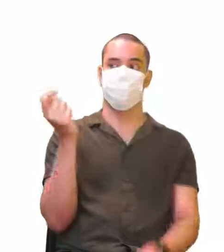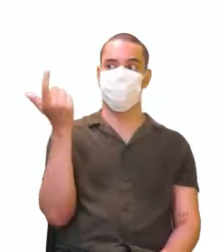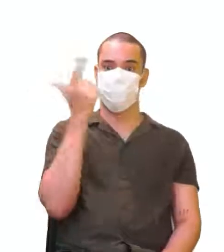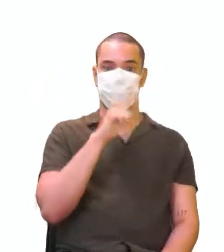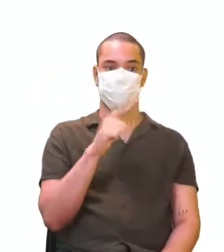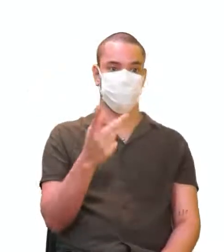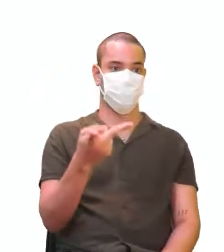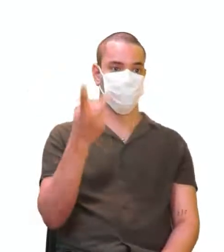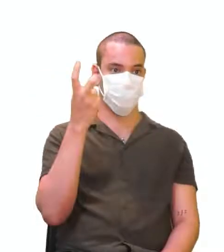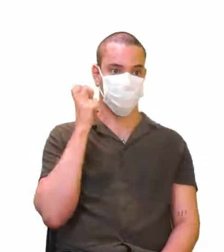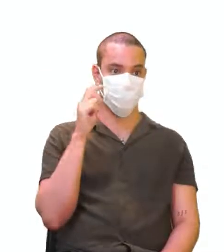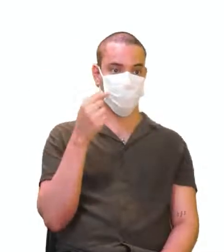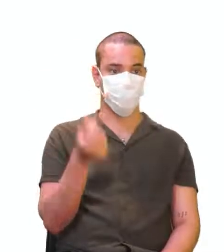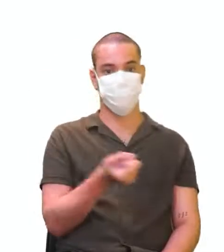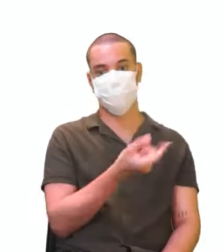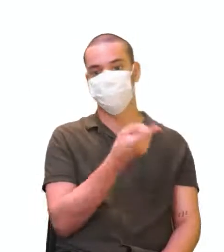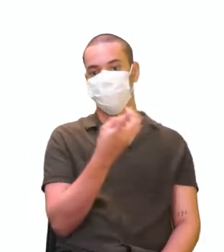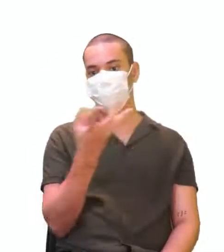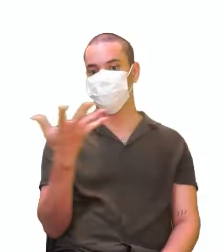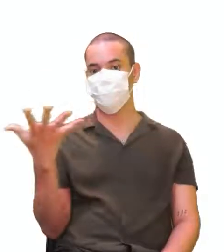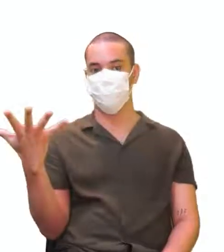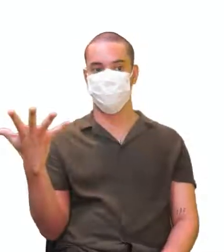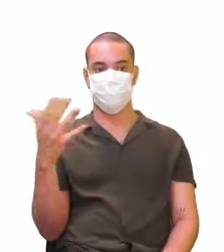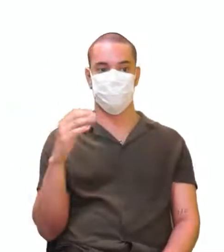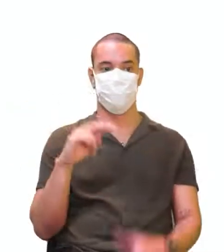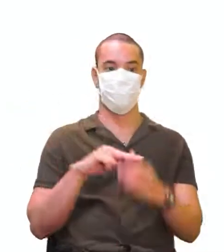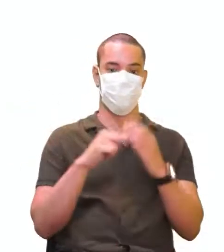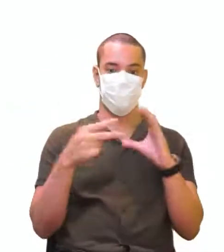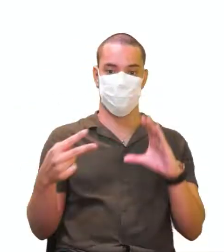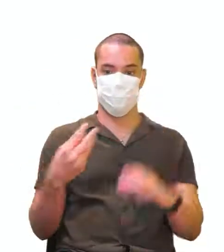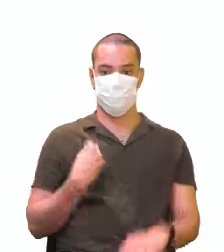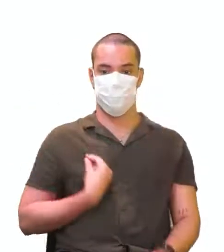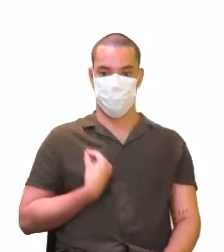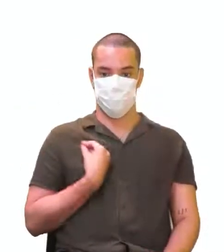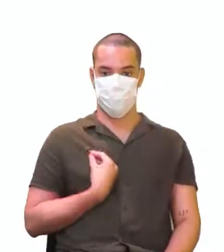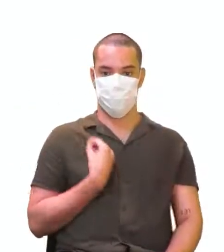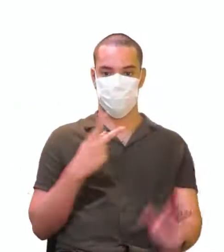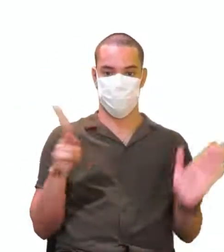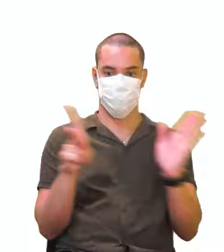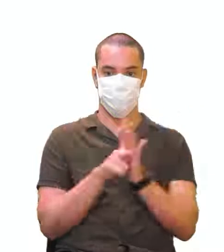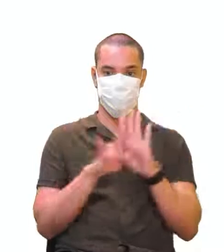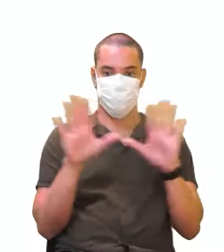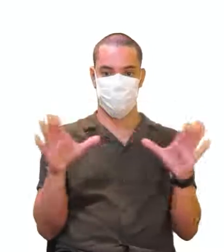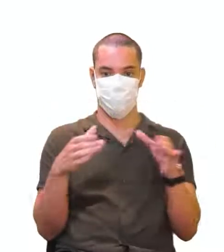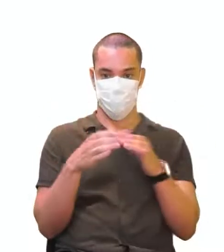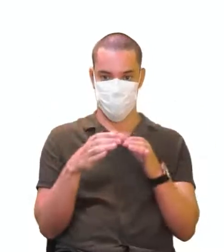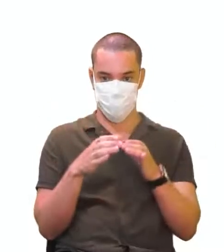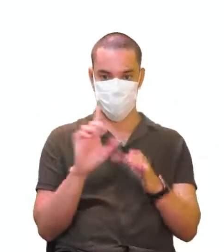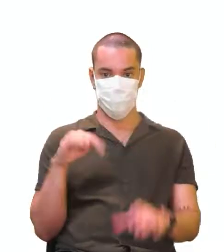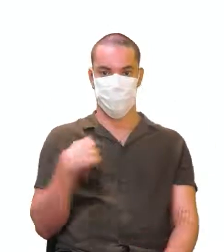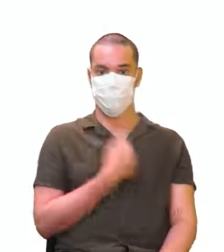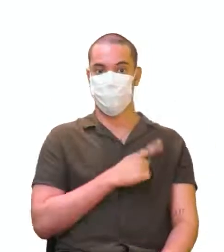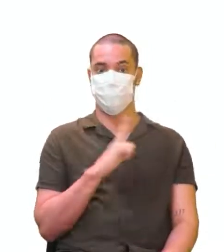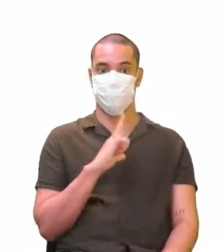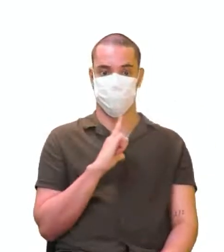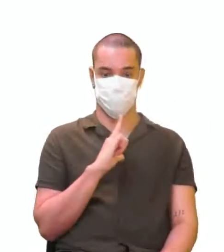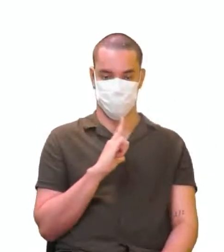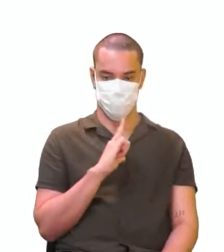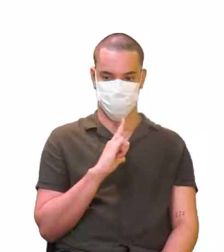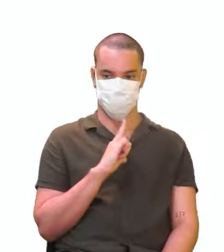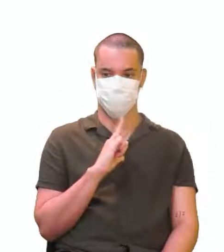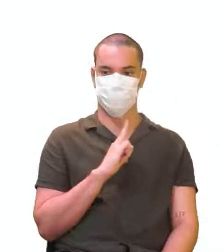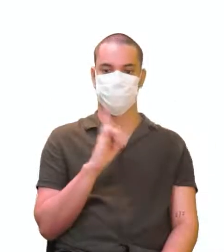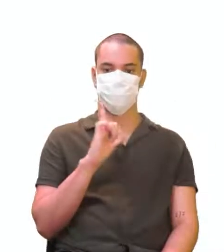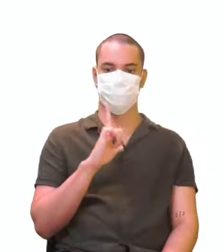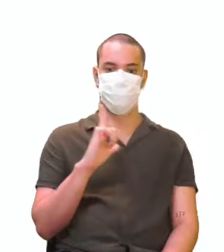perceber aqui? Olha a quantidade de alelos que participam para formar os grupos sanguíneos que nós temos na nossa população.